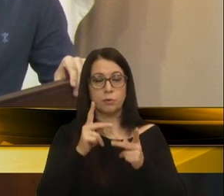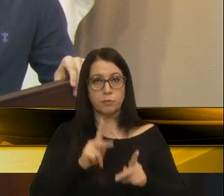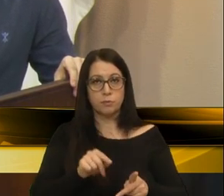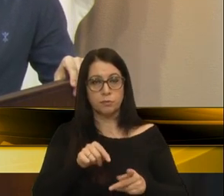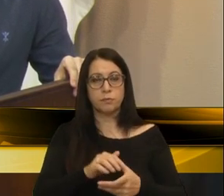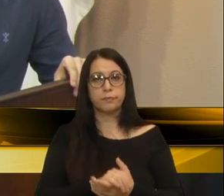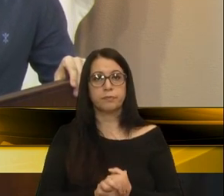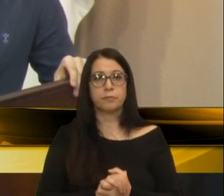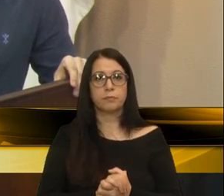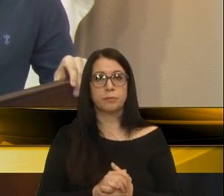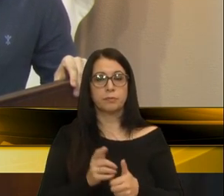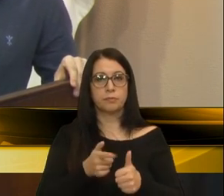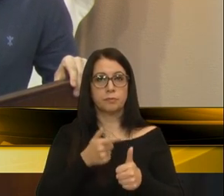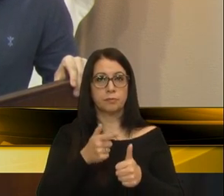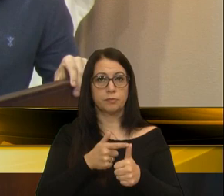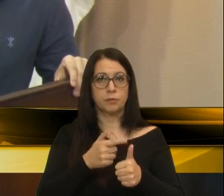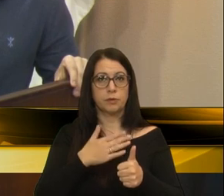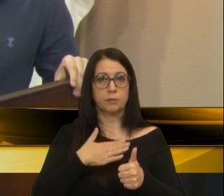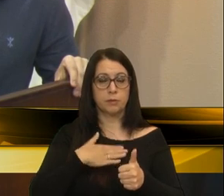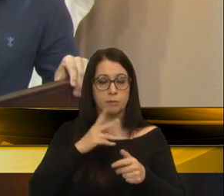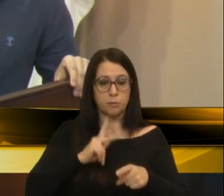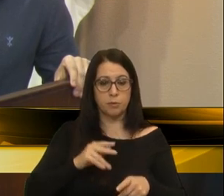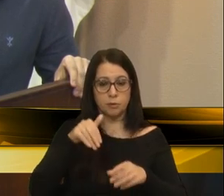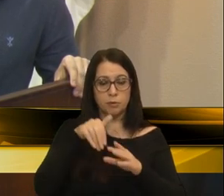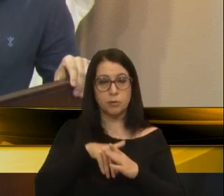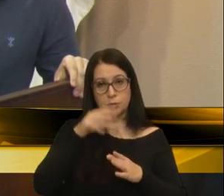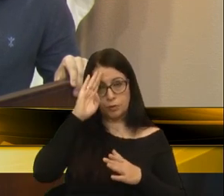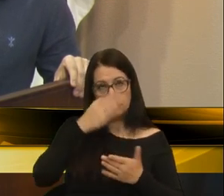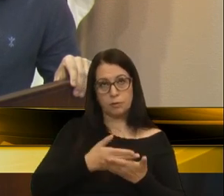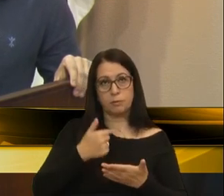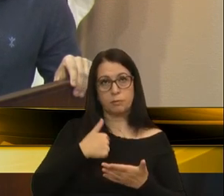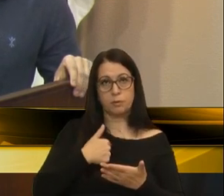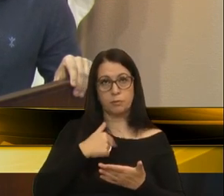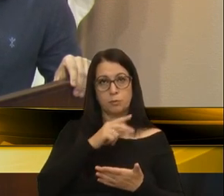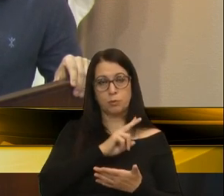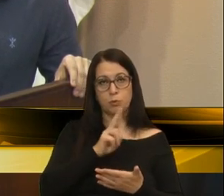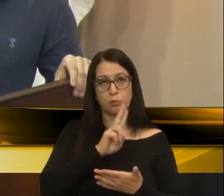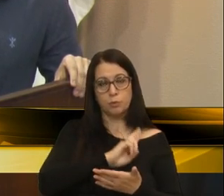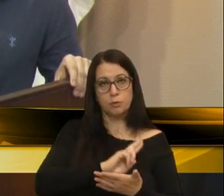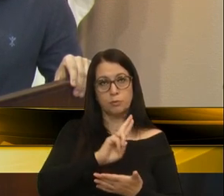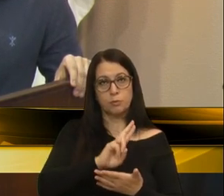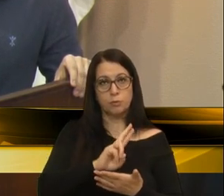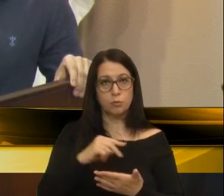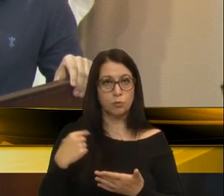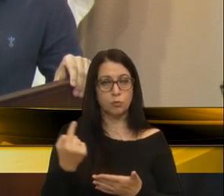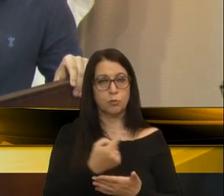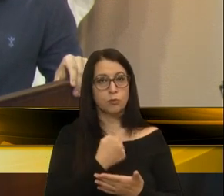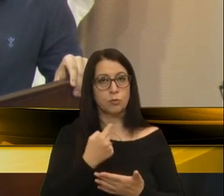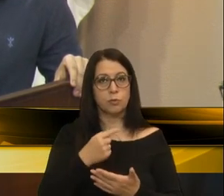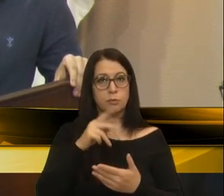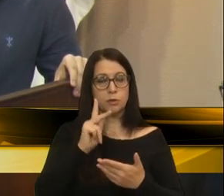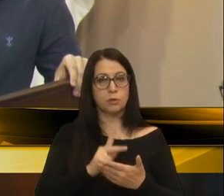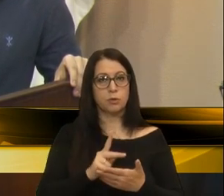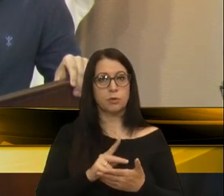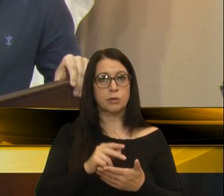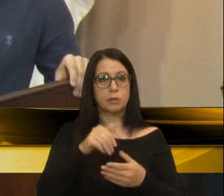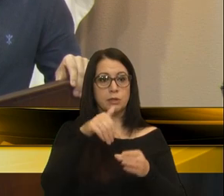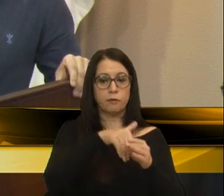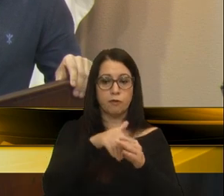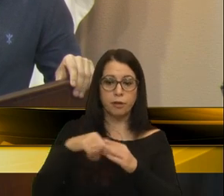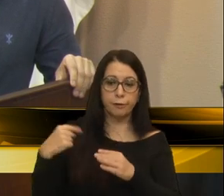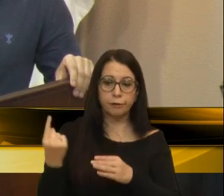aqui. Primeiramente aos meus eleitores, isso eu posso falar em nome dos meus eleitores, em nome dos eleitores de todos os